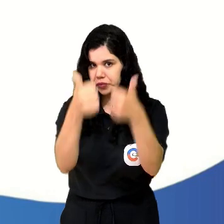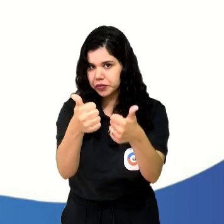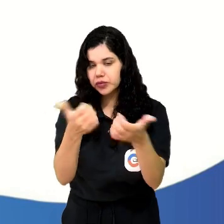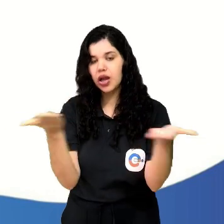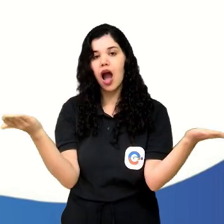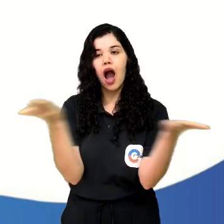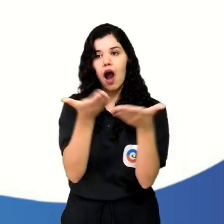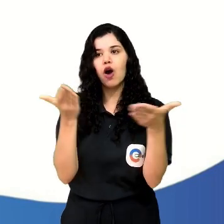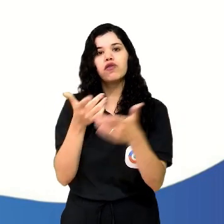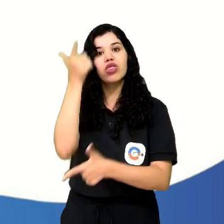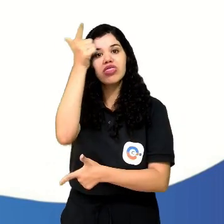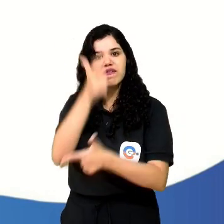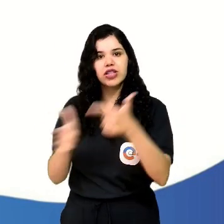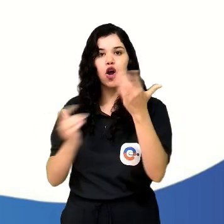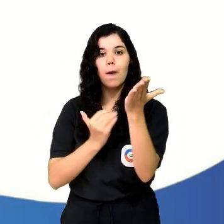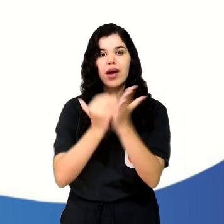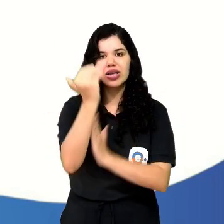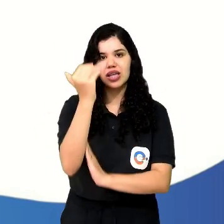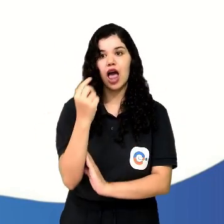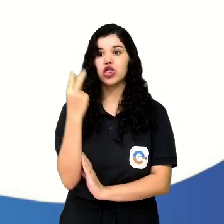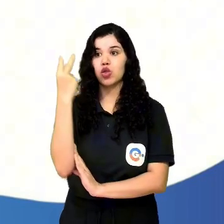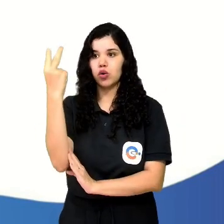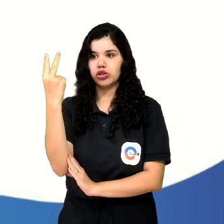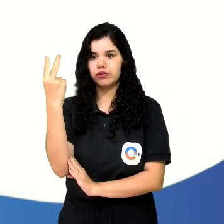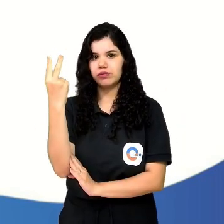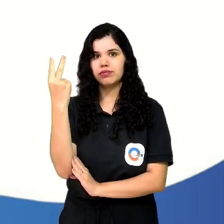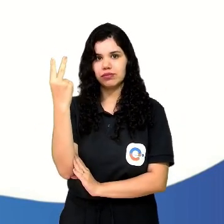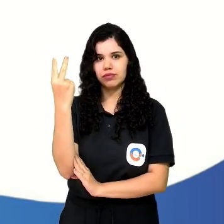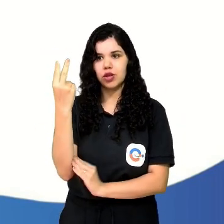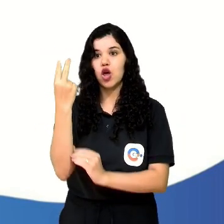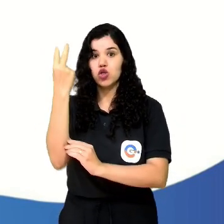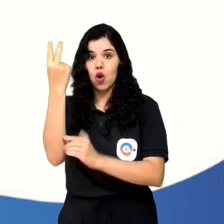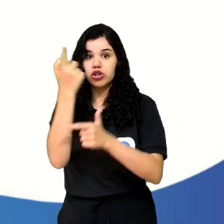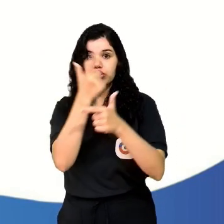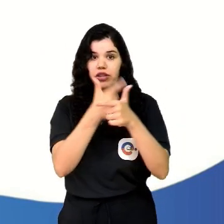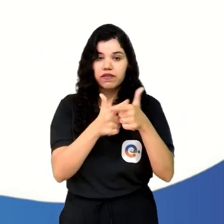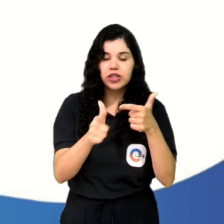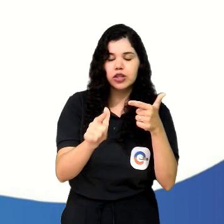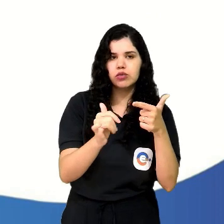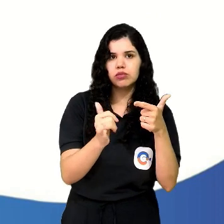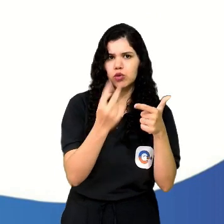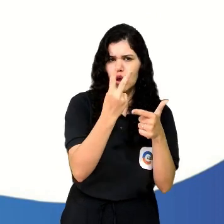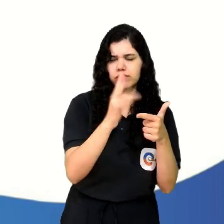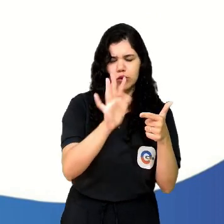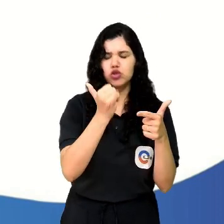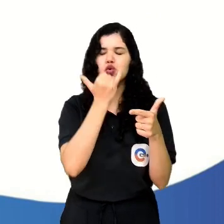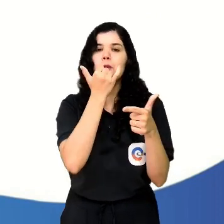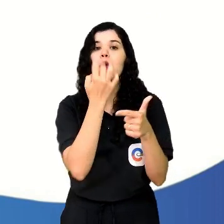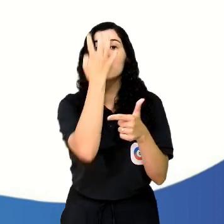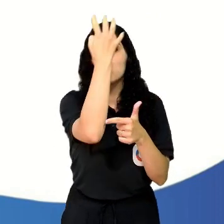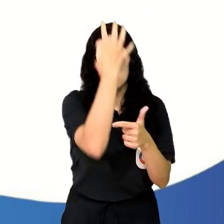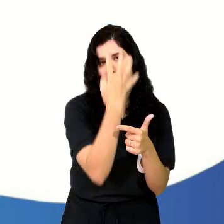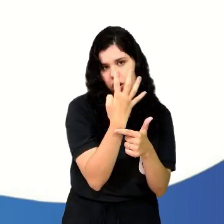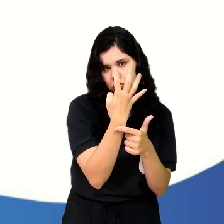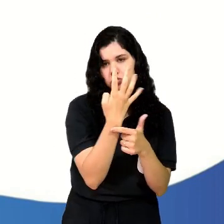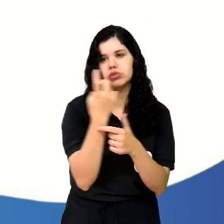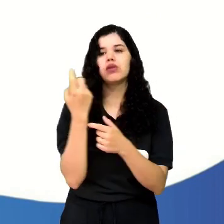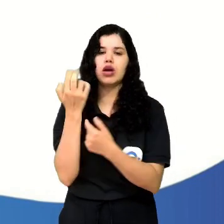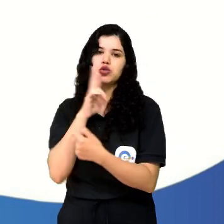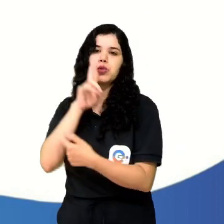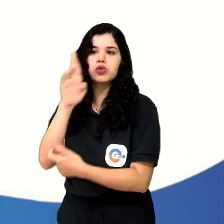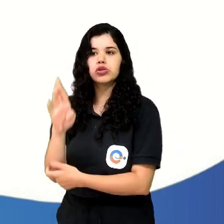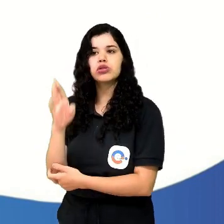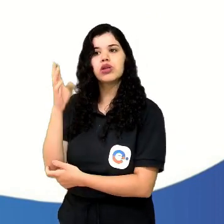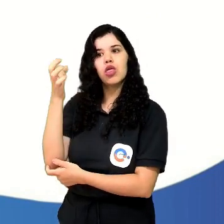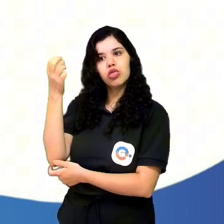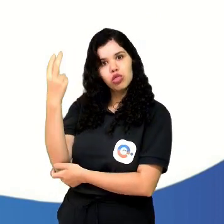vou começar aí dividindo por 2. 2 dividido por 2, desculpa, 4 dividido por 2, 2. 6